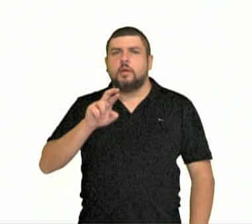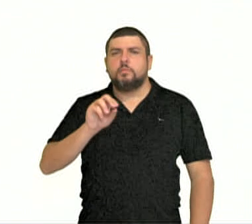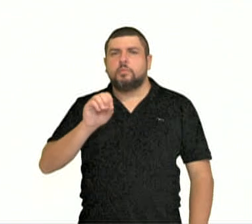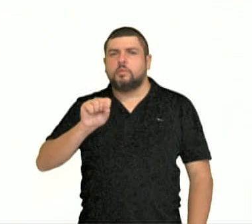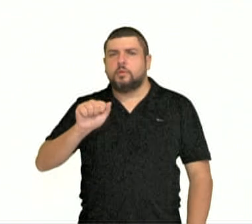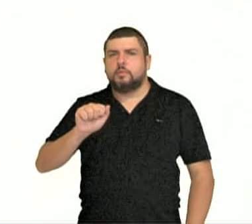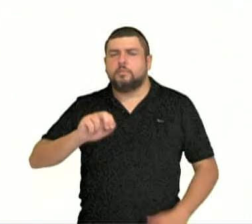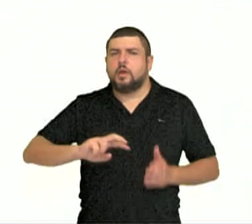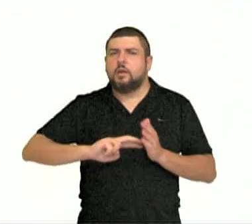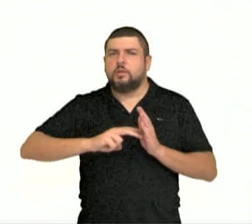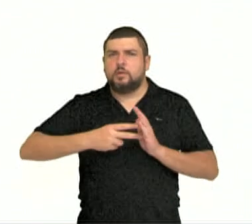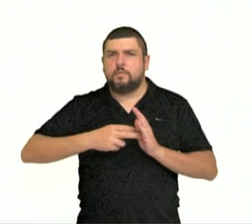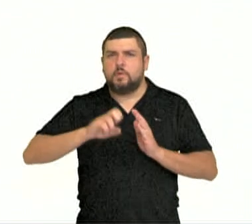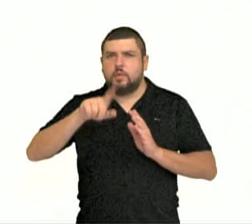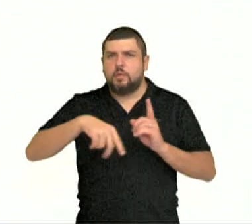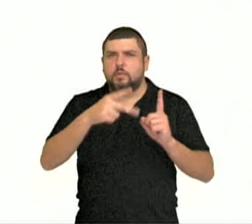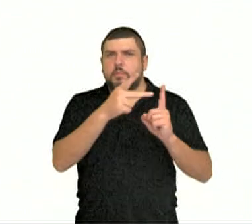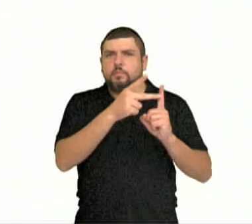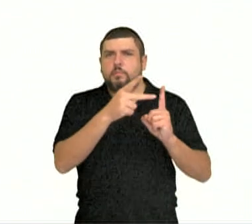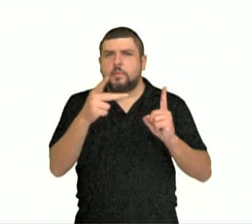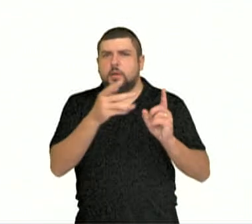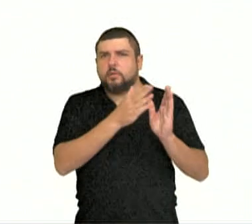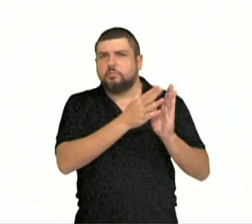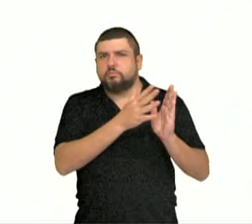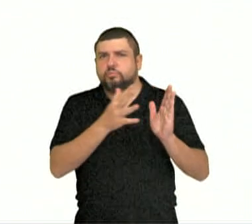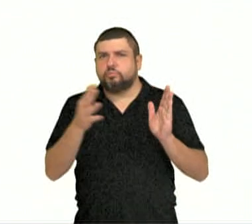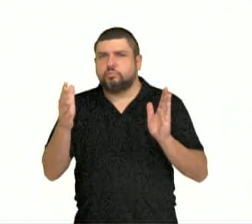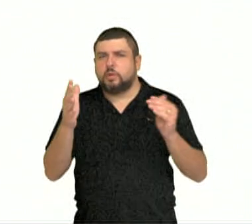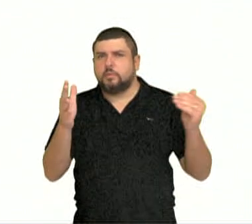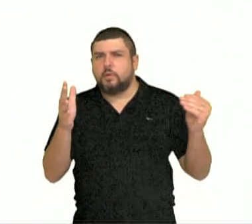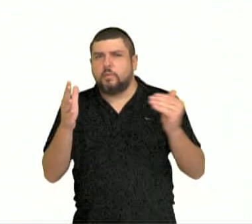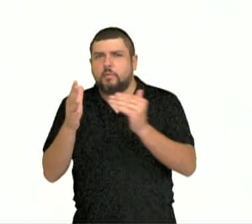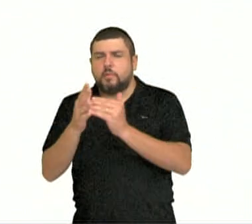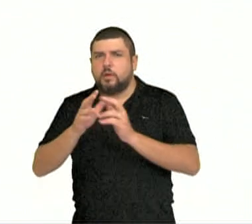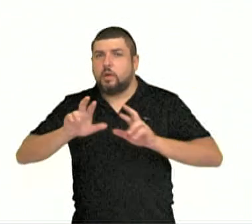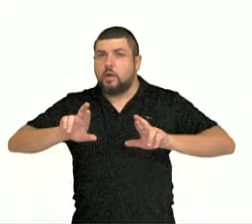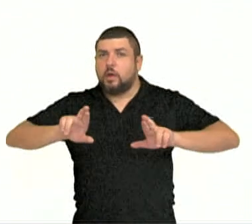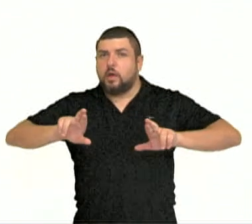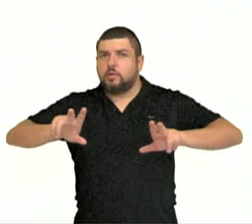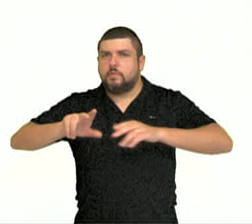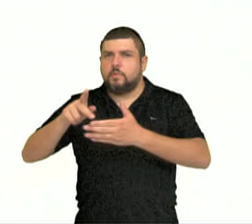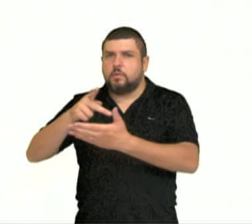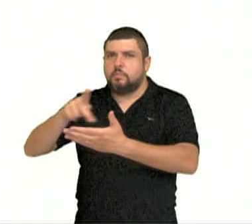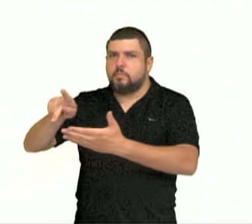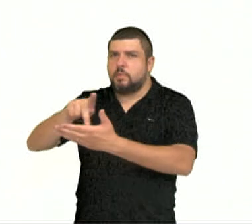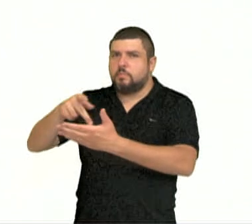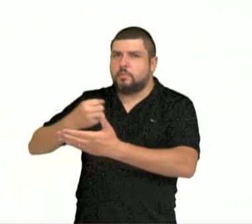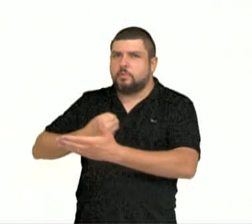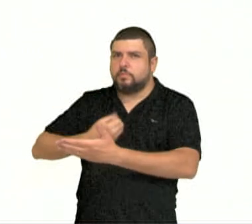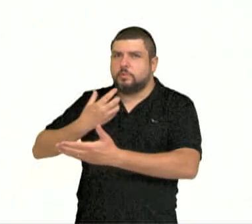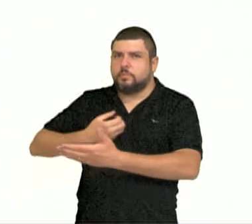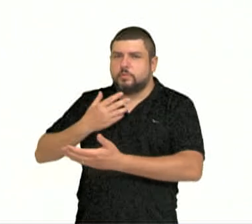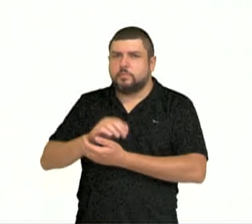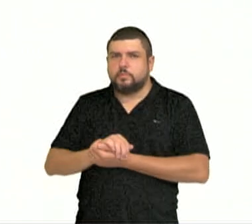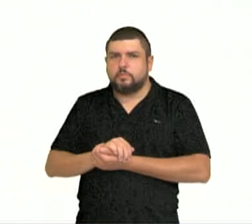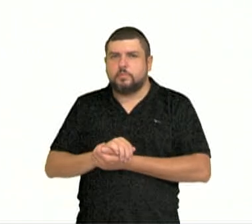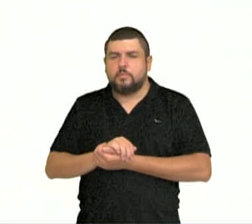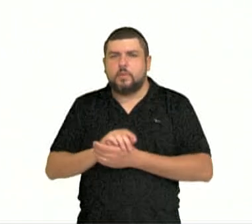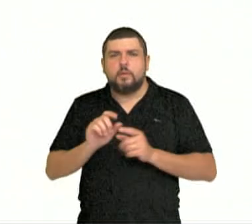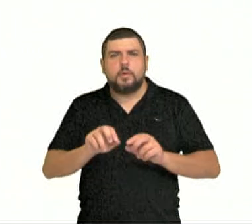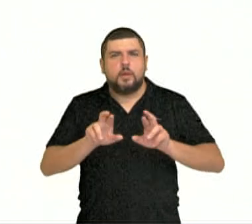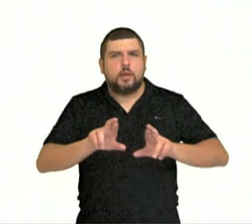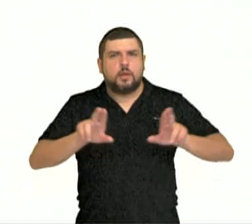quando o texto é escrito em forma de parágrafos, tá? Então a forma tradicional, em forma de parágrafos. Por quê? O que tem